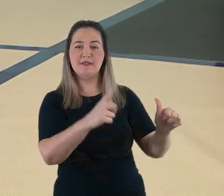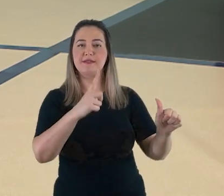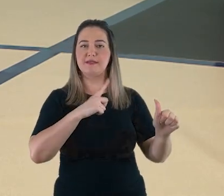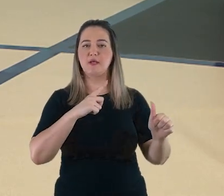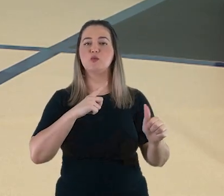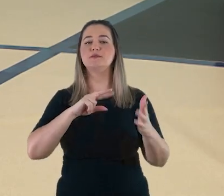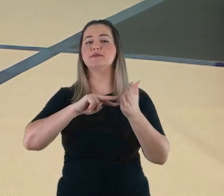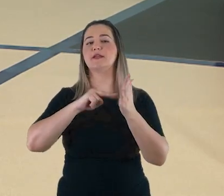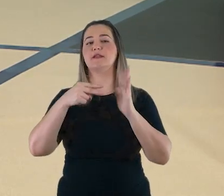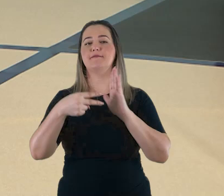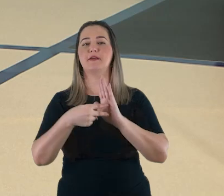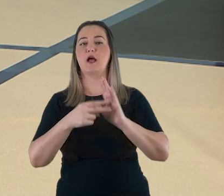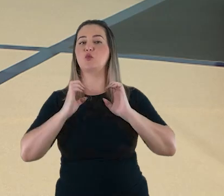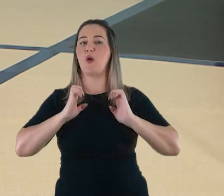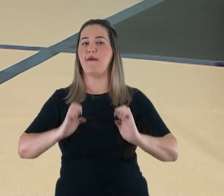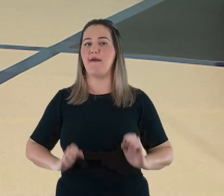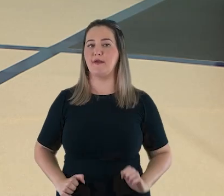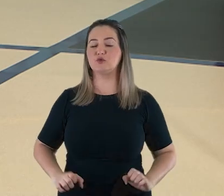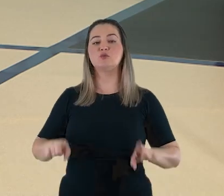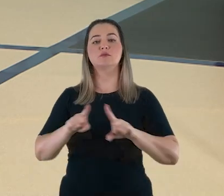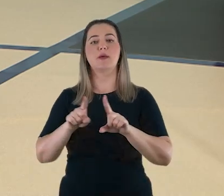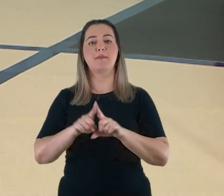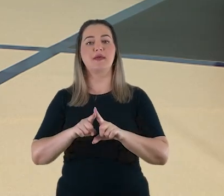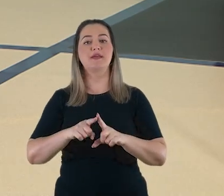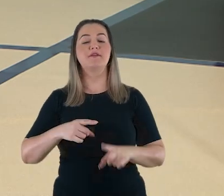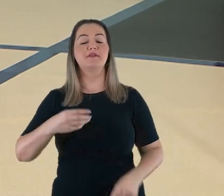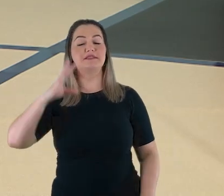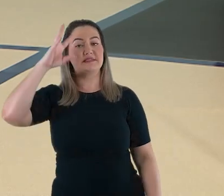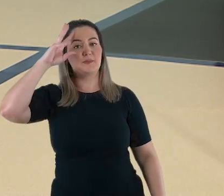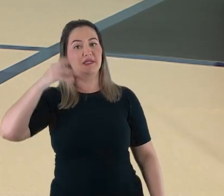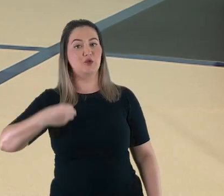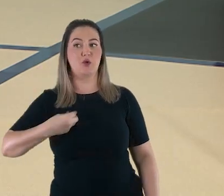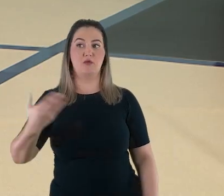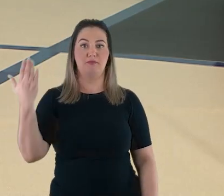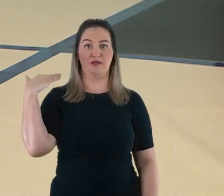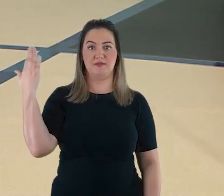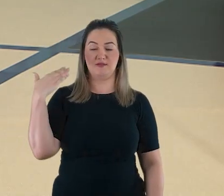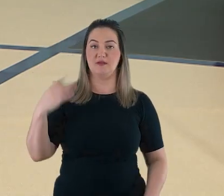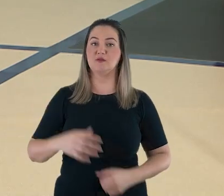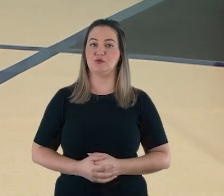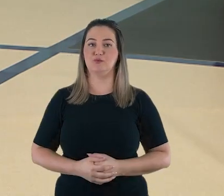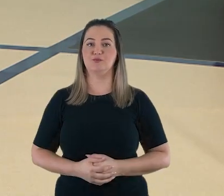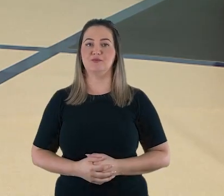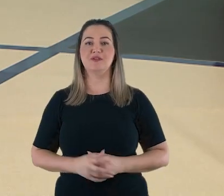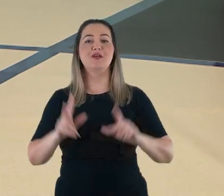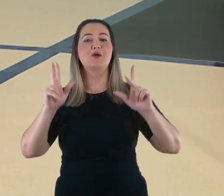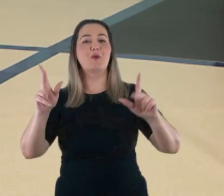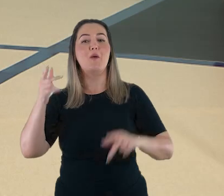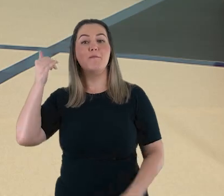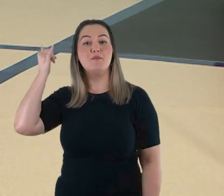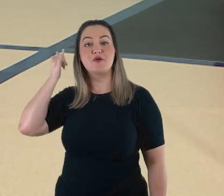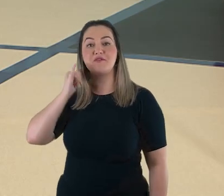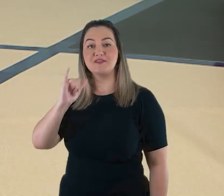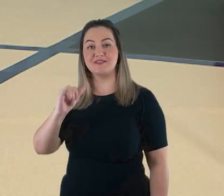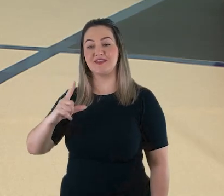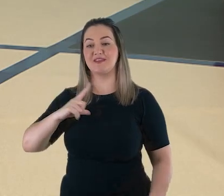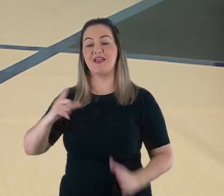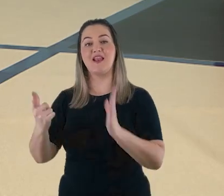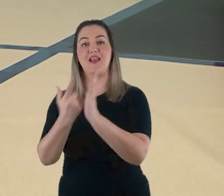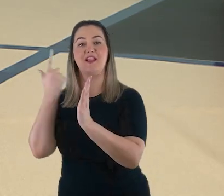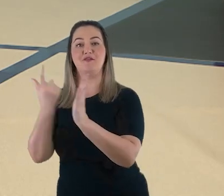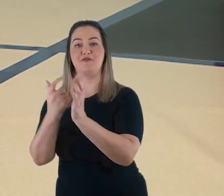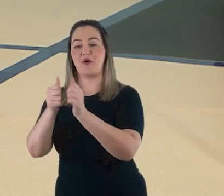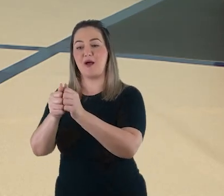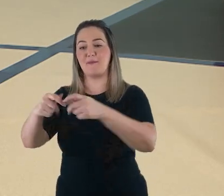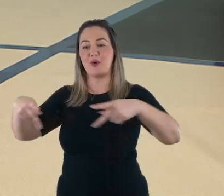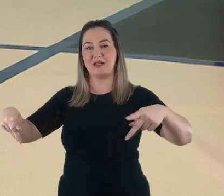muito profundo que servia de eco para uma outra importante profecia que seria dada dessa vez no livro do Apocalipse. Aquela profecia